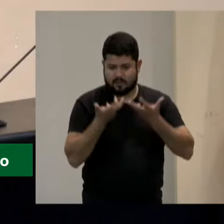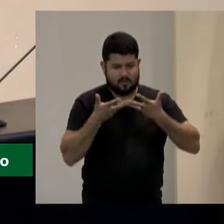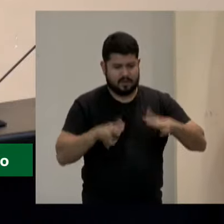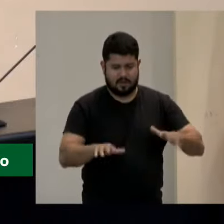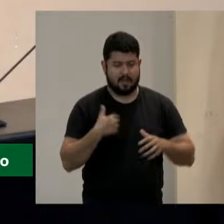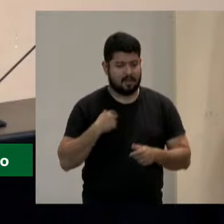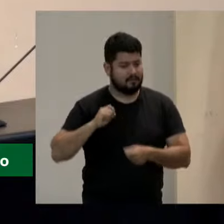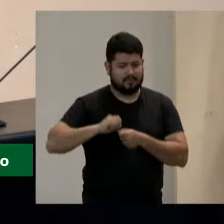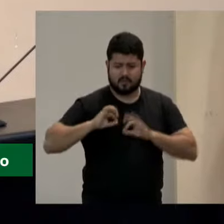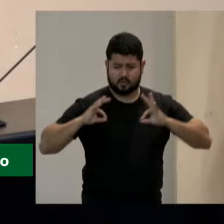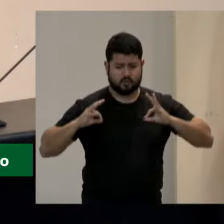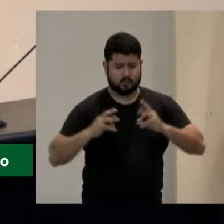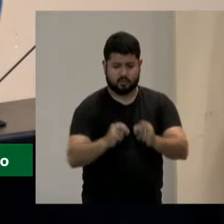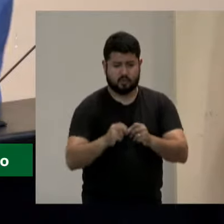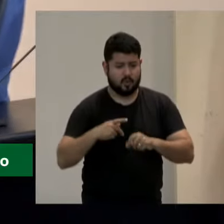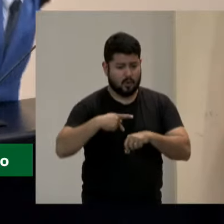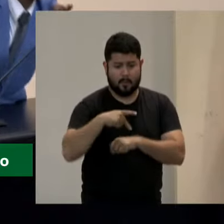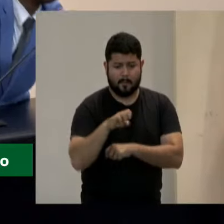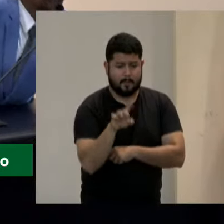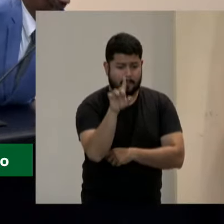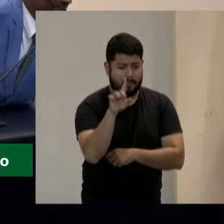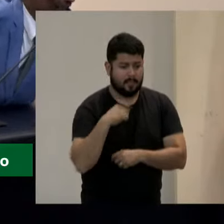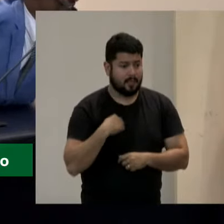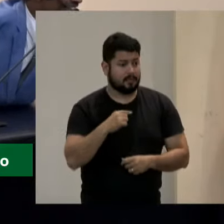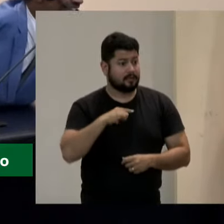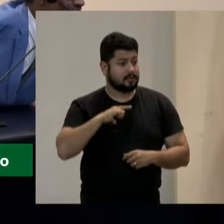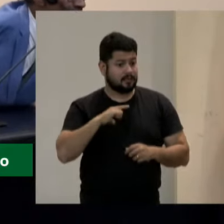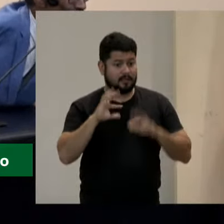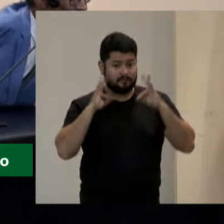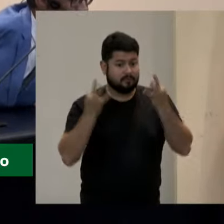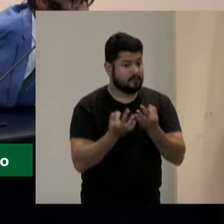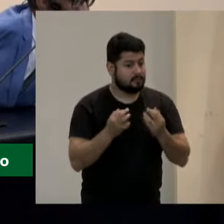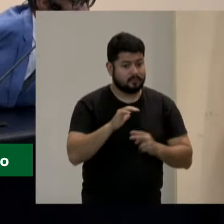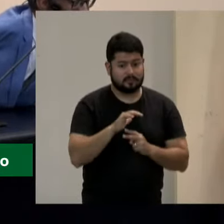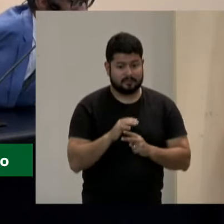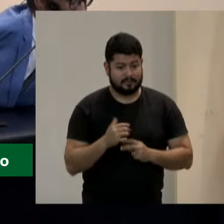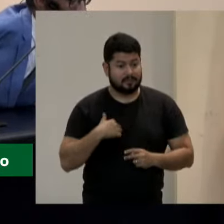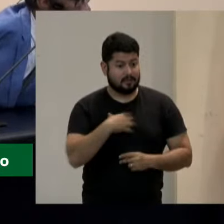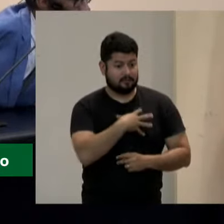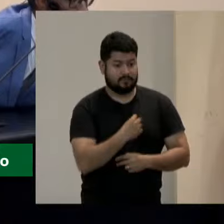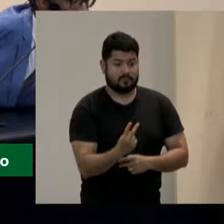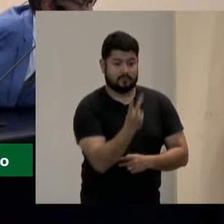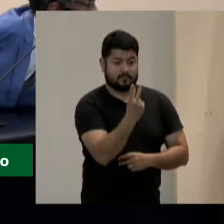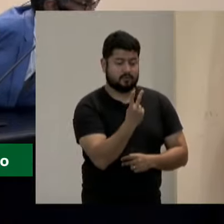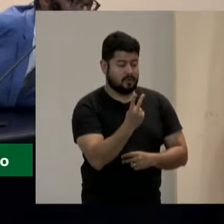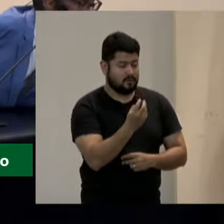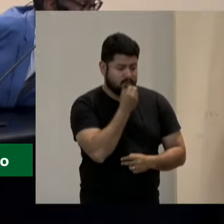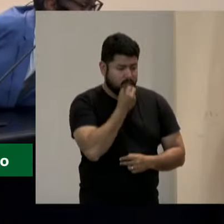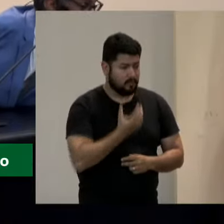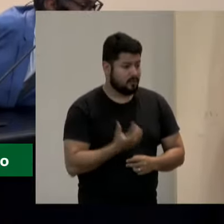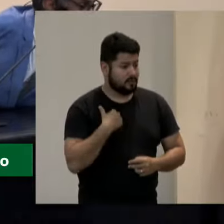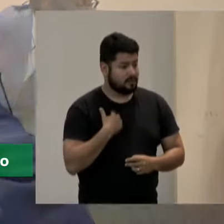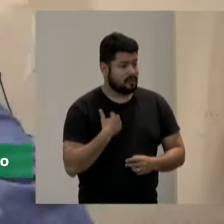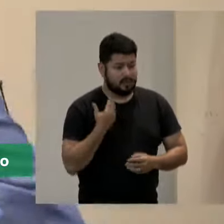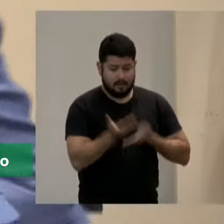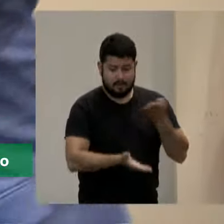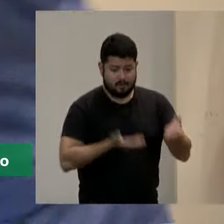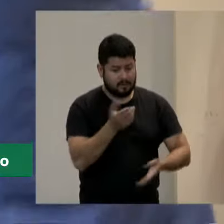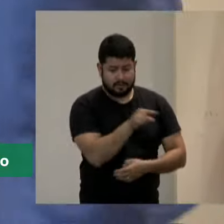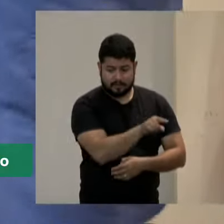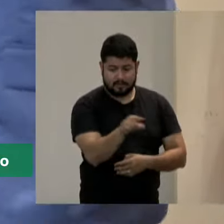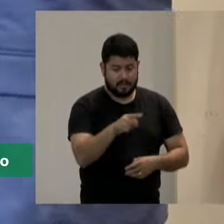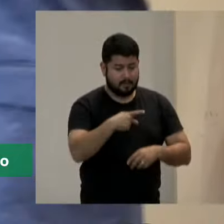eu nado, eu tenho uma família, tenho uma esposa maravilhosa, eu tenho dois filhos lindos, maravilhosos, eu dou banho neles com os pés. Então, eu